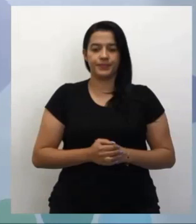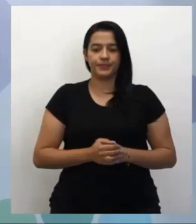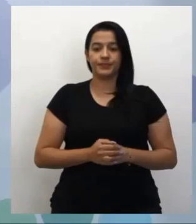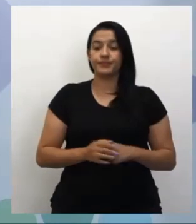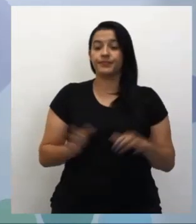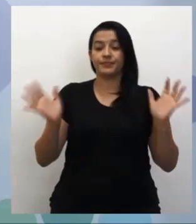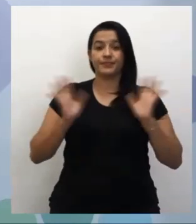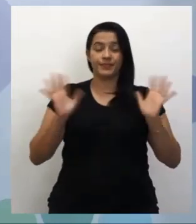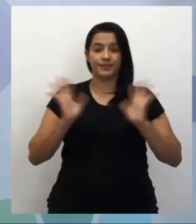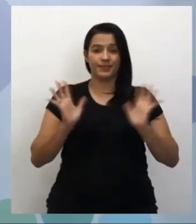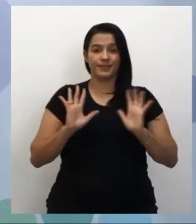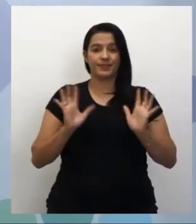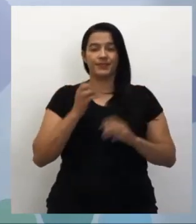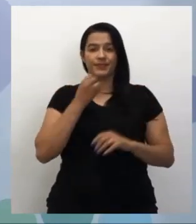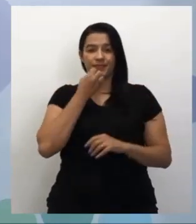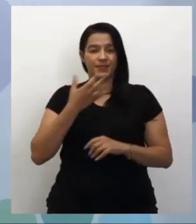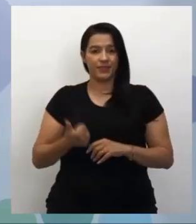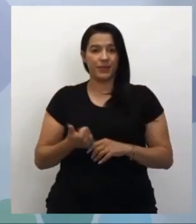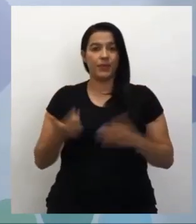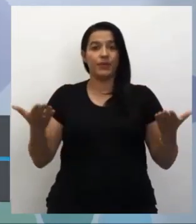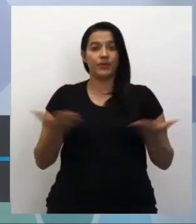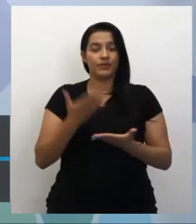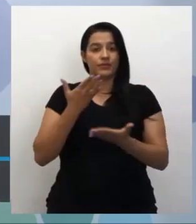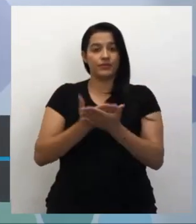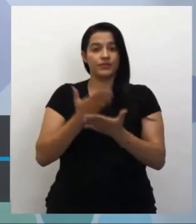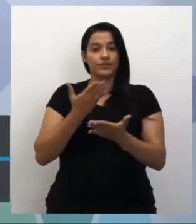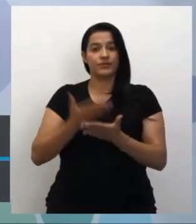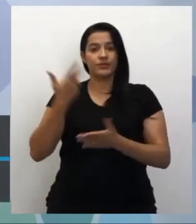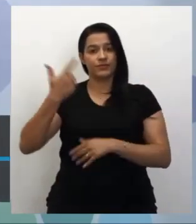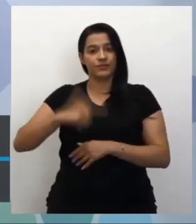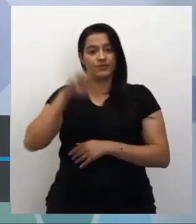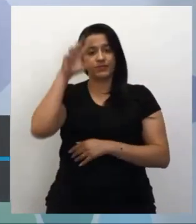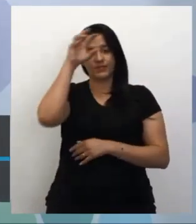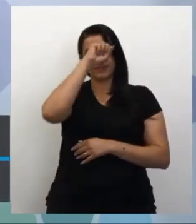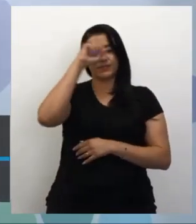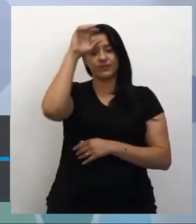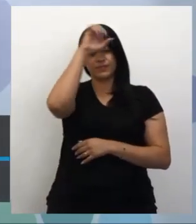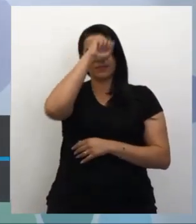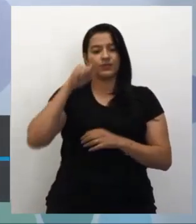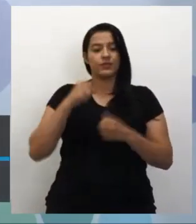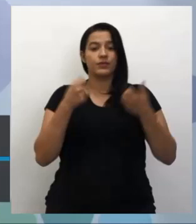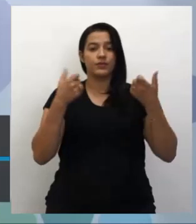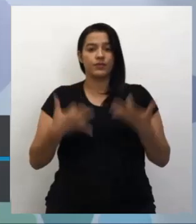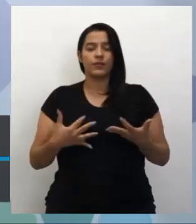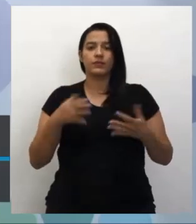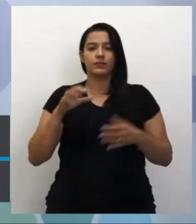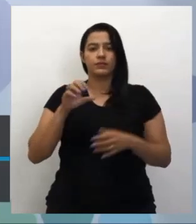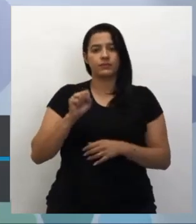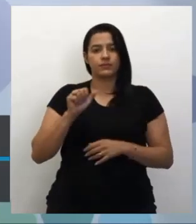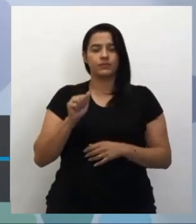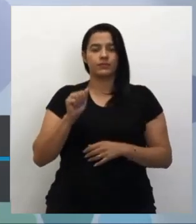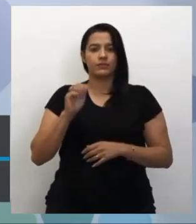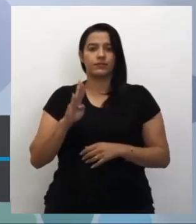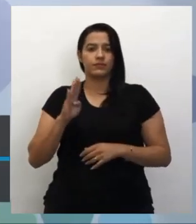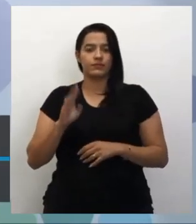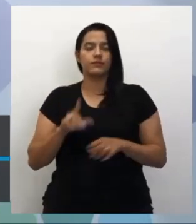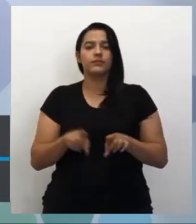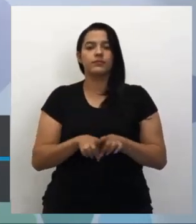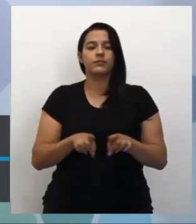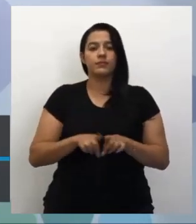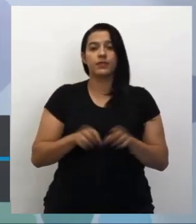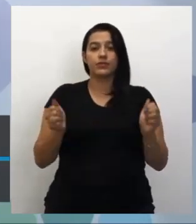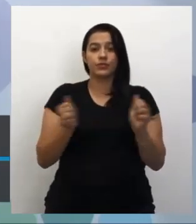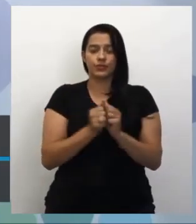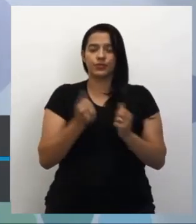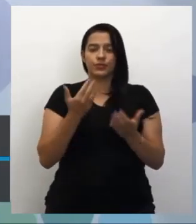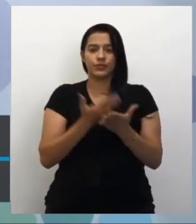Olá, queridíssimos estudantes, vamos para mais um Aprendendo com o Saeb. Eu, professor Mauro Marcel, mais uma vez aqui estudando juntos